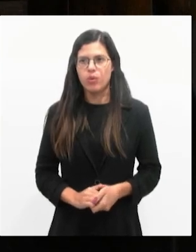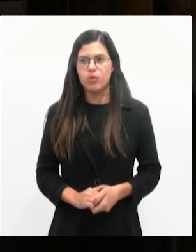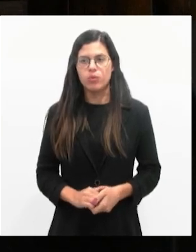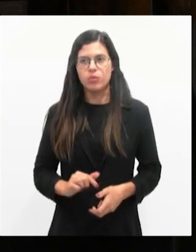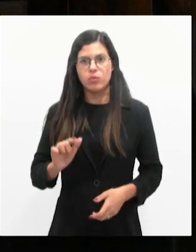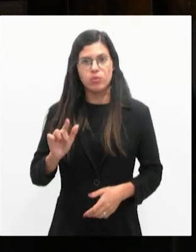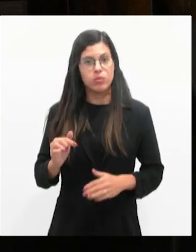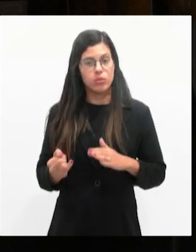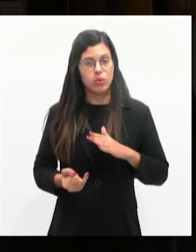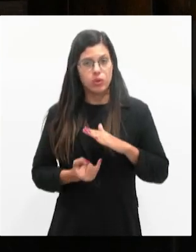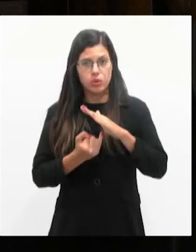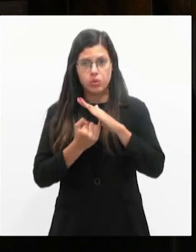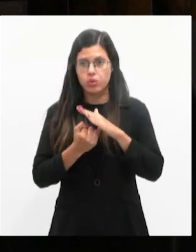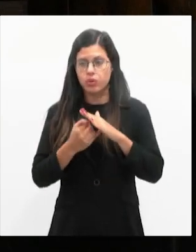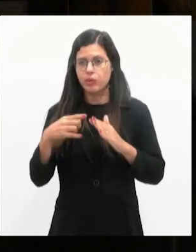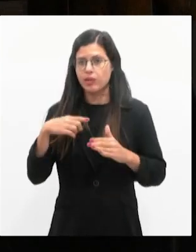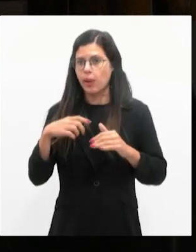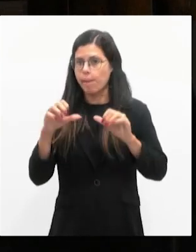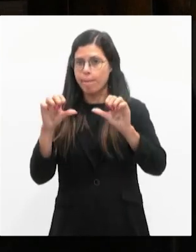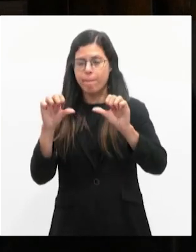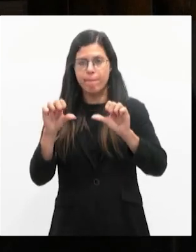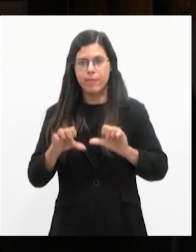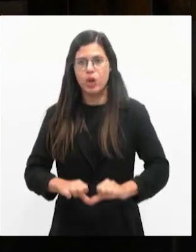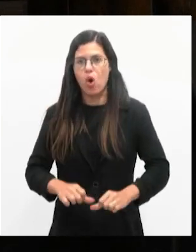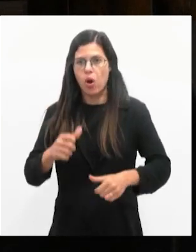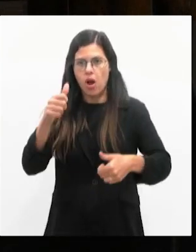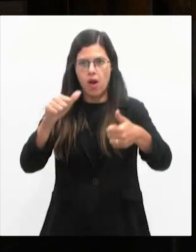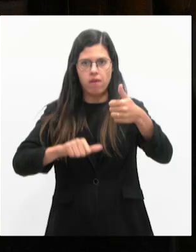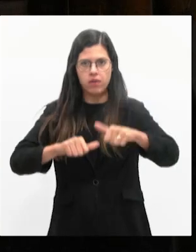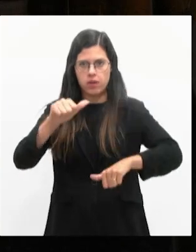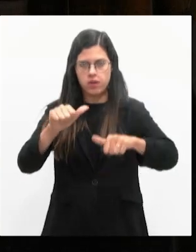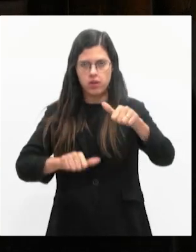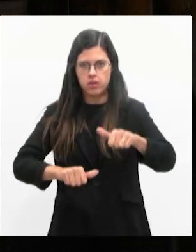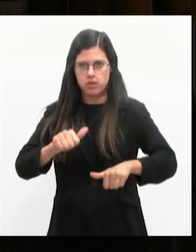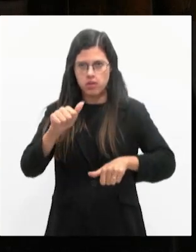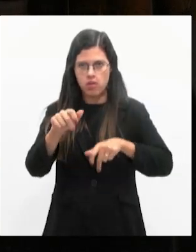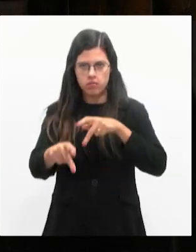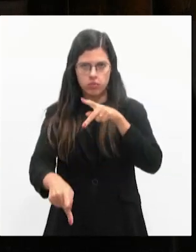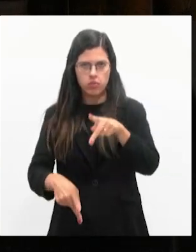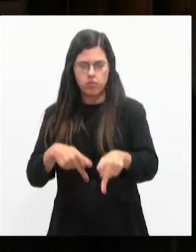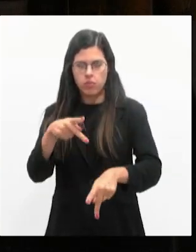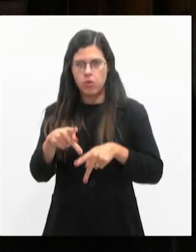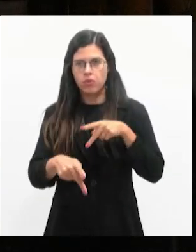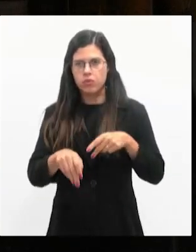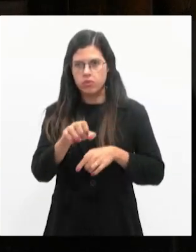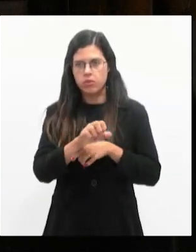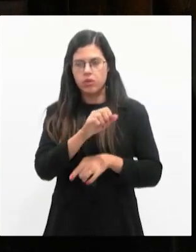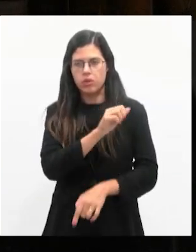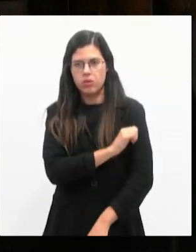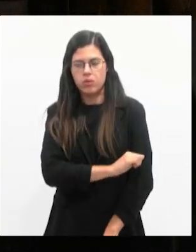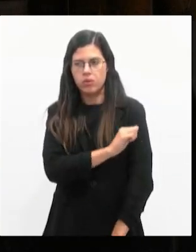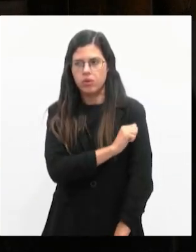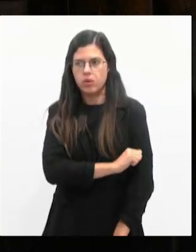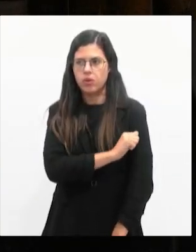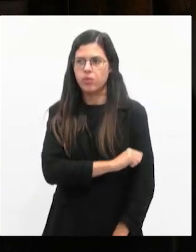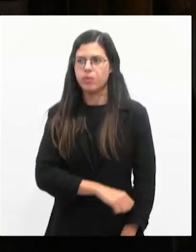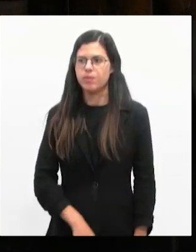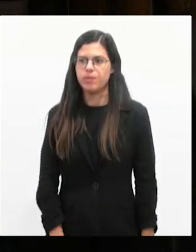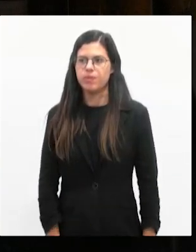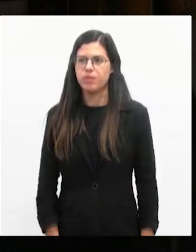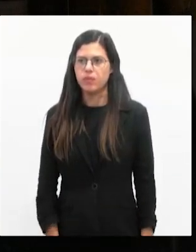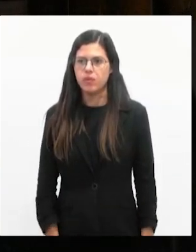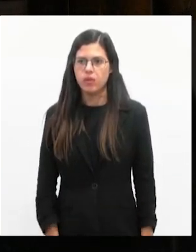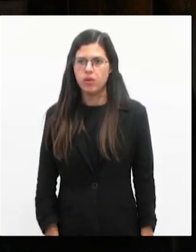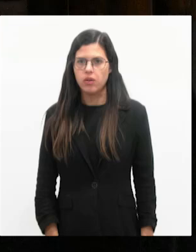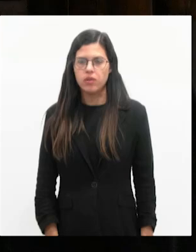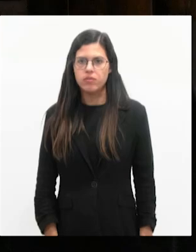pior avaliação por parte da população do nosso estado do Rio de Janeiro. Não